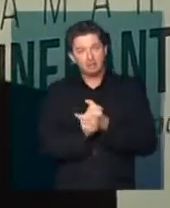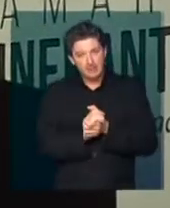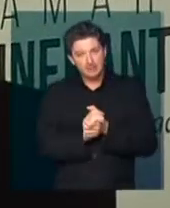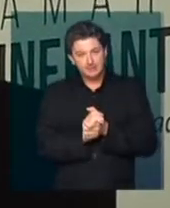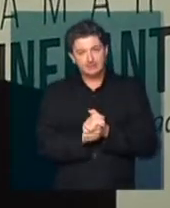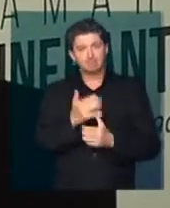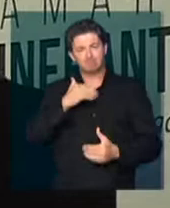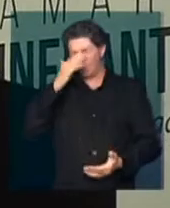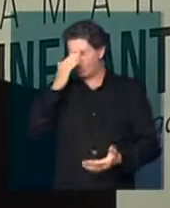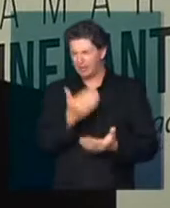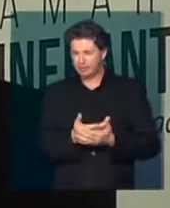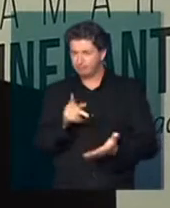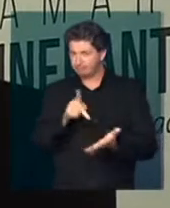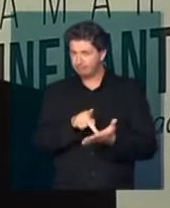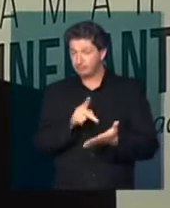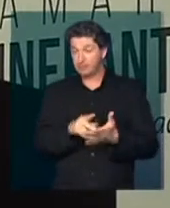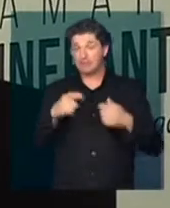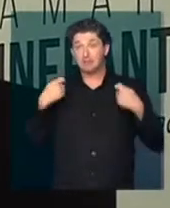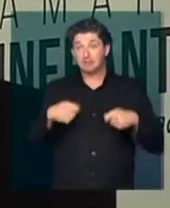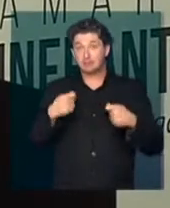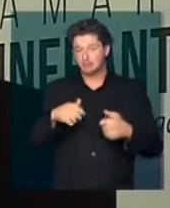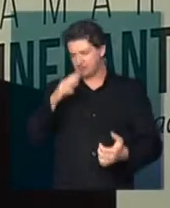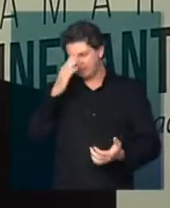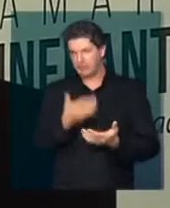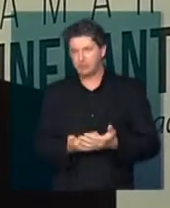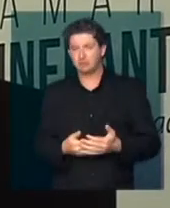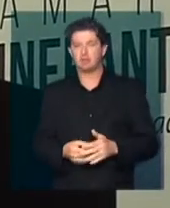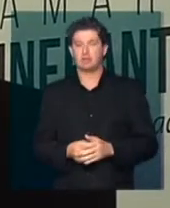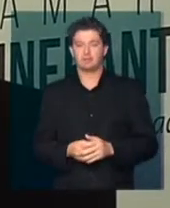Eu acredito muito,